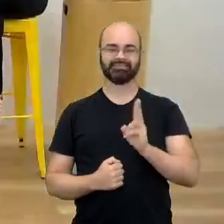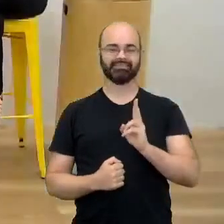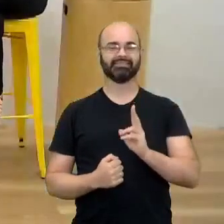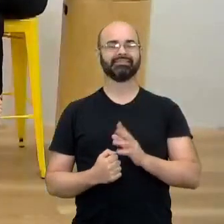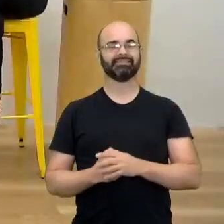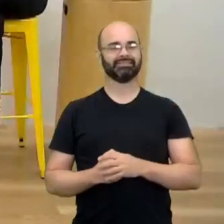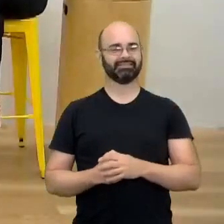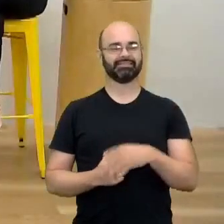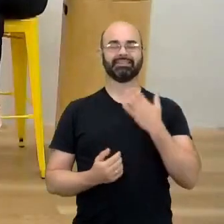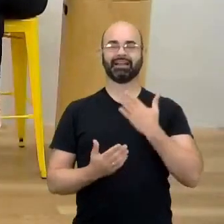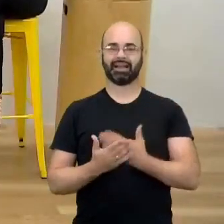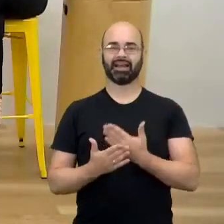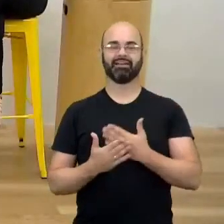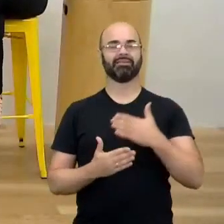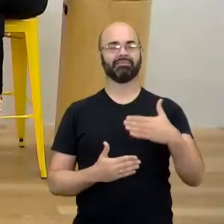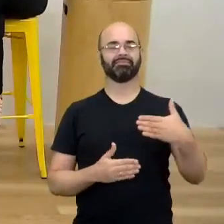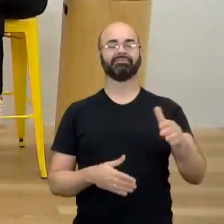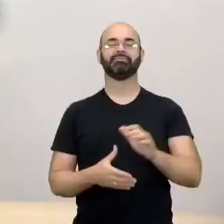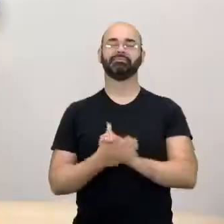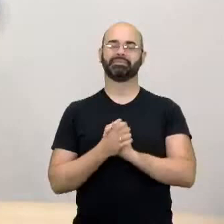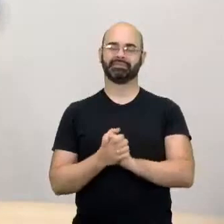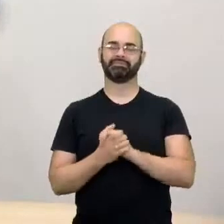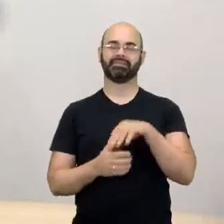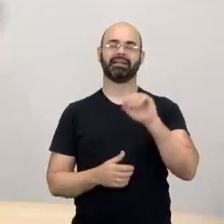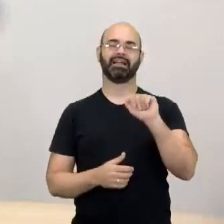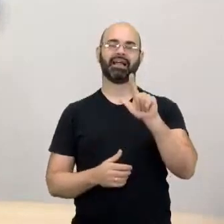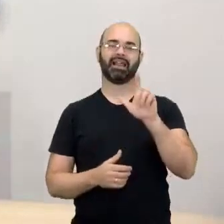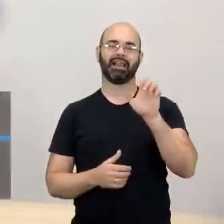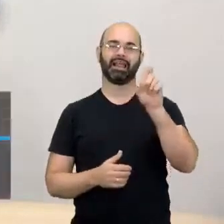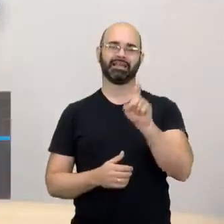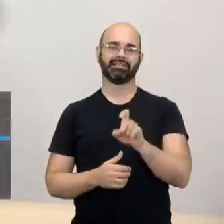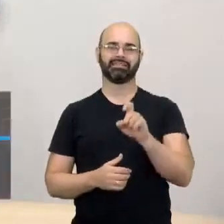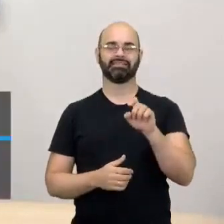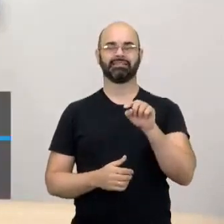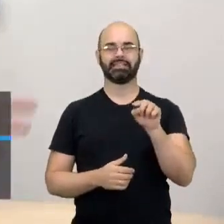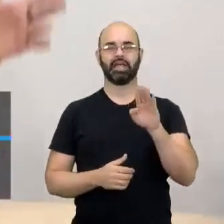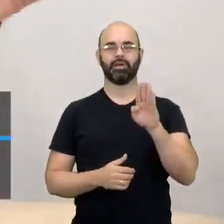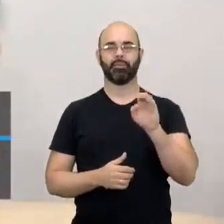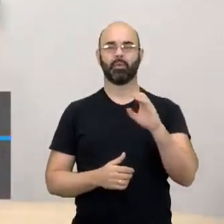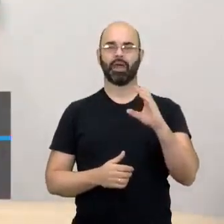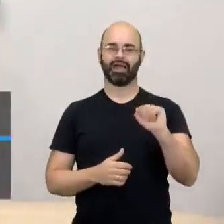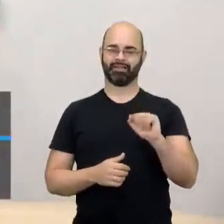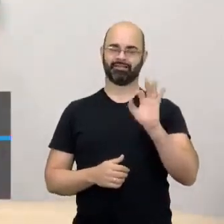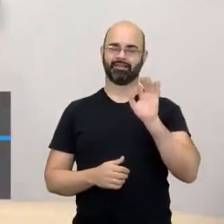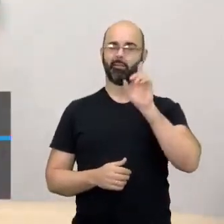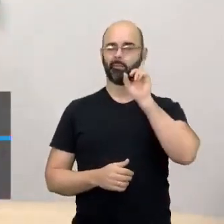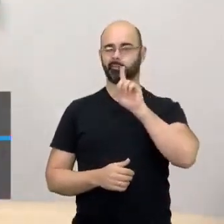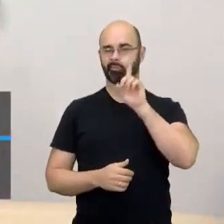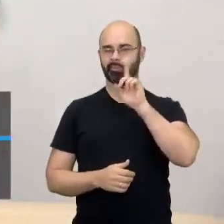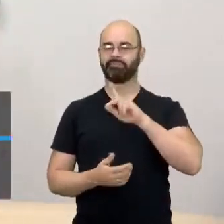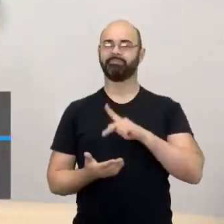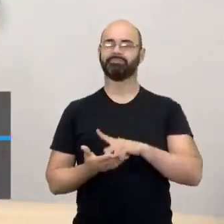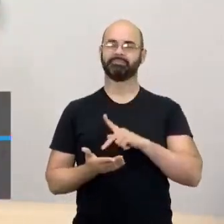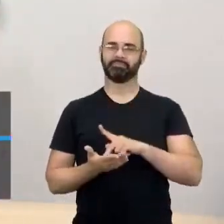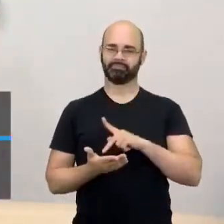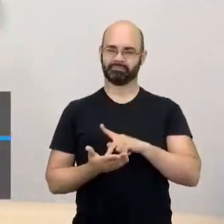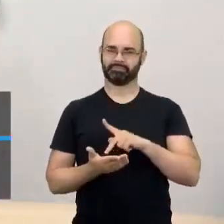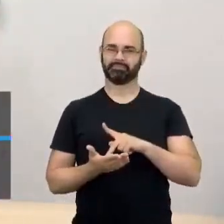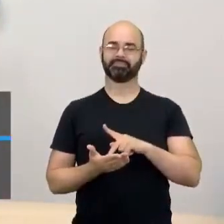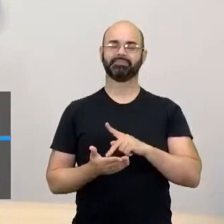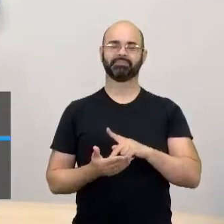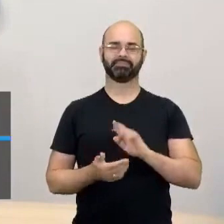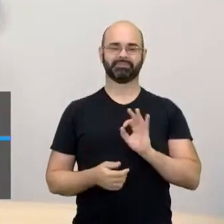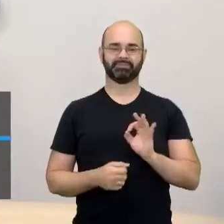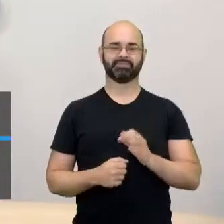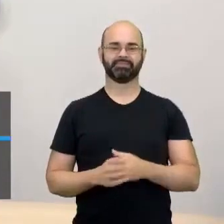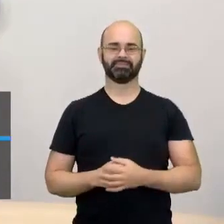aula me impressiona. Parabéns, Alex Boca. É isso aí mesmo. Aí os Estados Unidos da América aí, como a resposta aí.